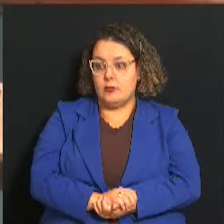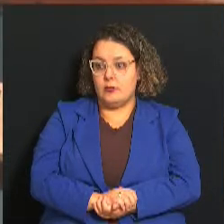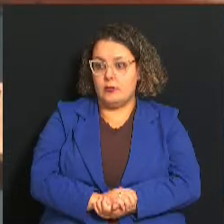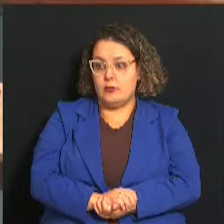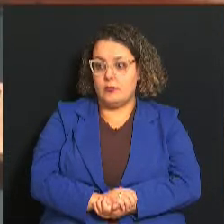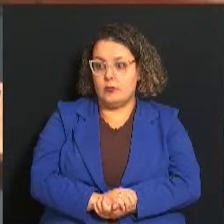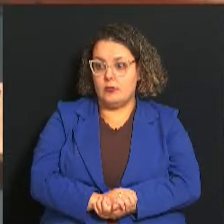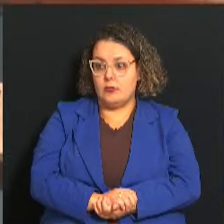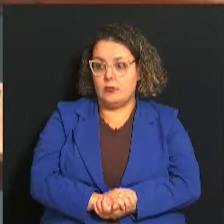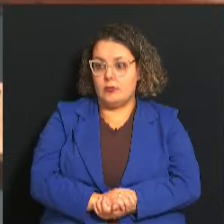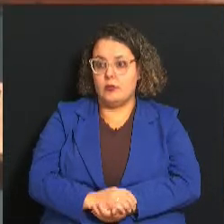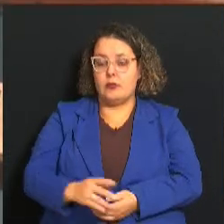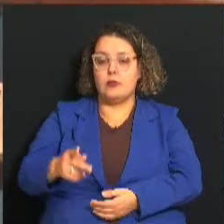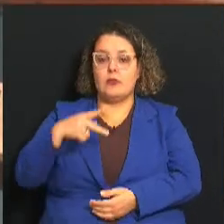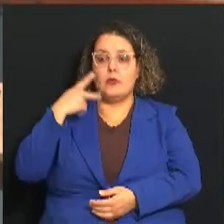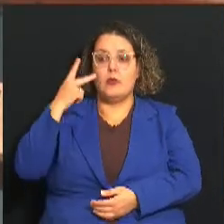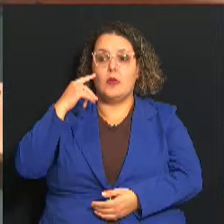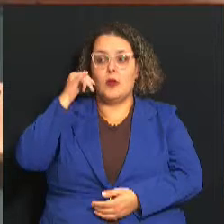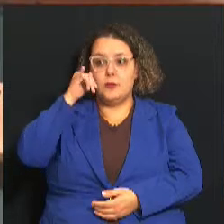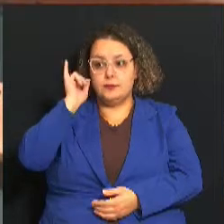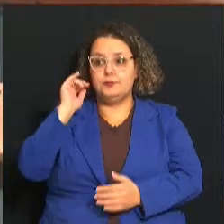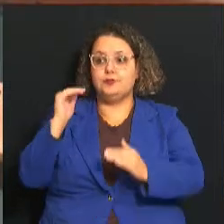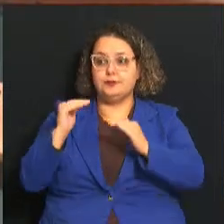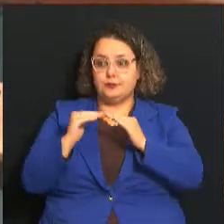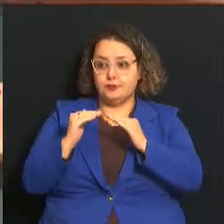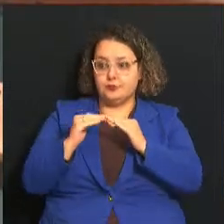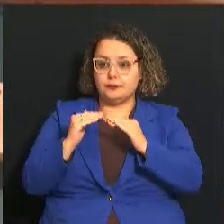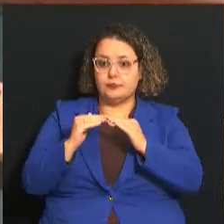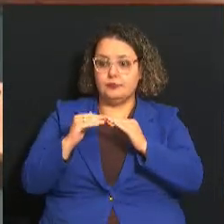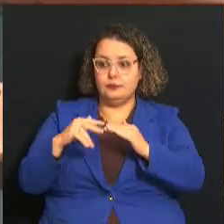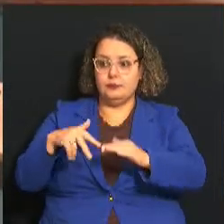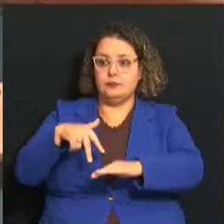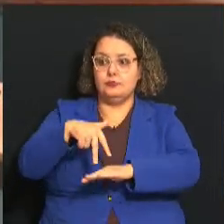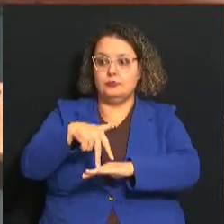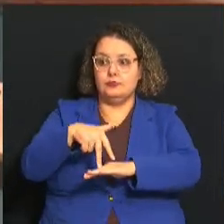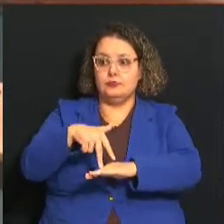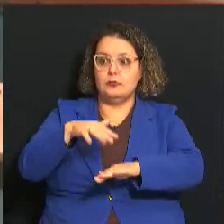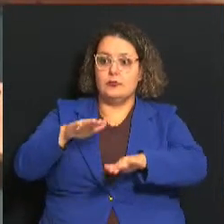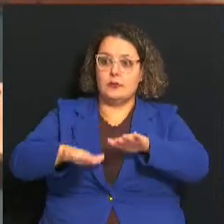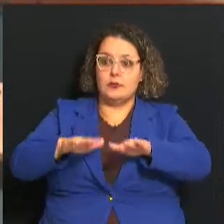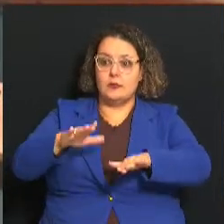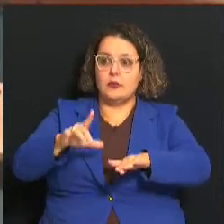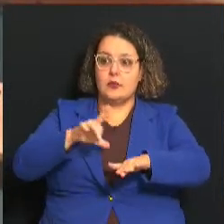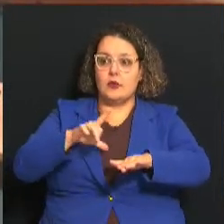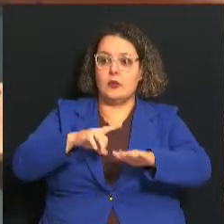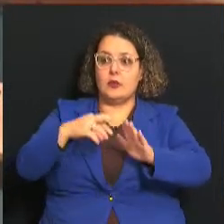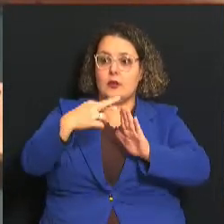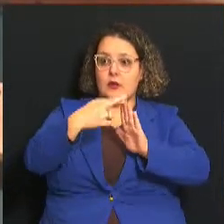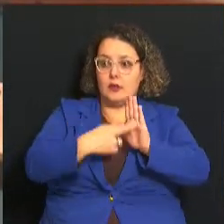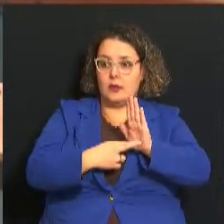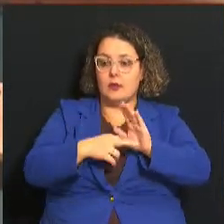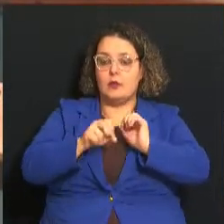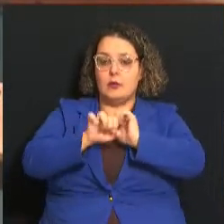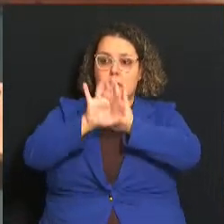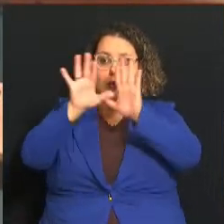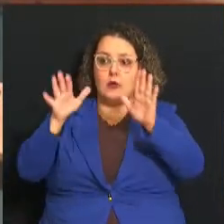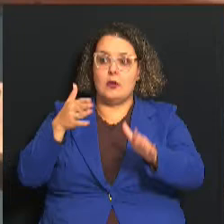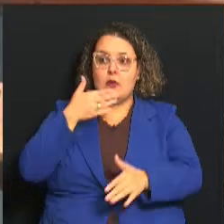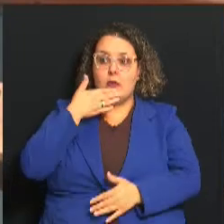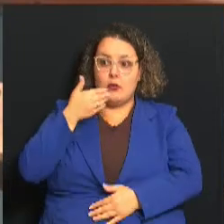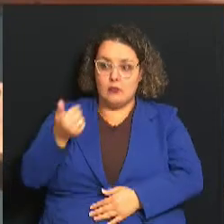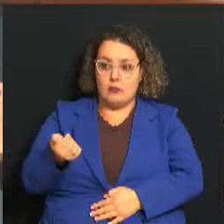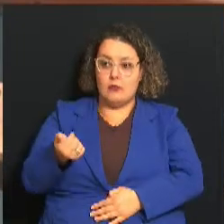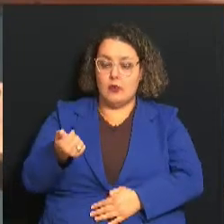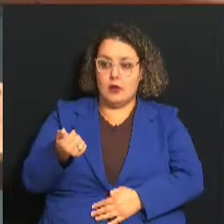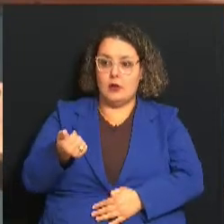Então, o vereador Paulo Búfalo concorda com esse posicionamento, mas talvez pudesse ter uma redação que esclarecesse melhor isso.